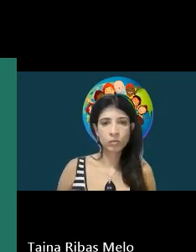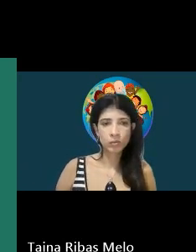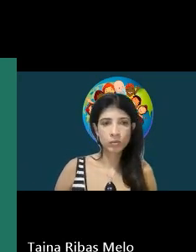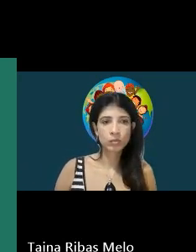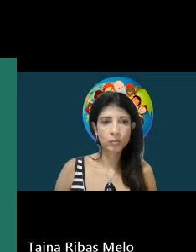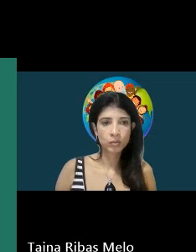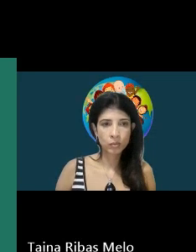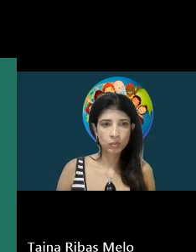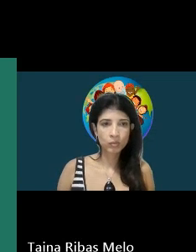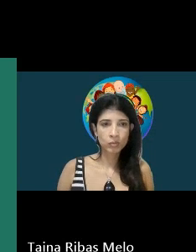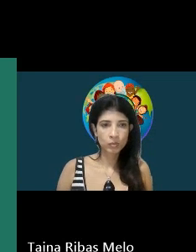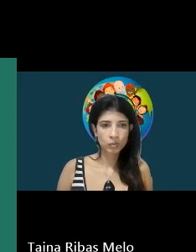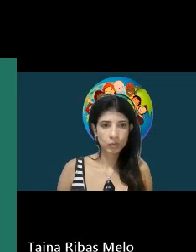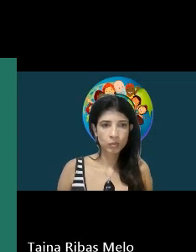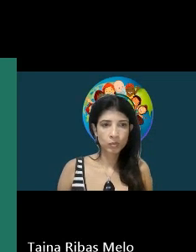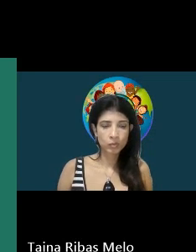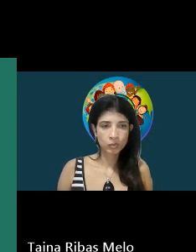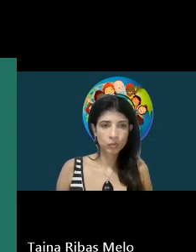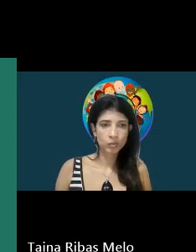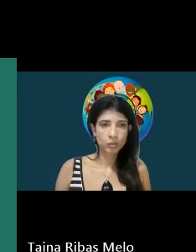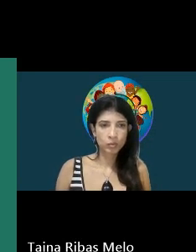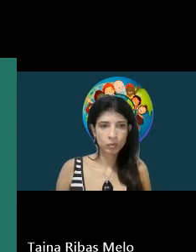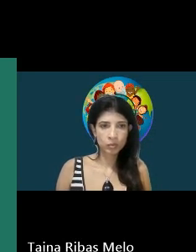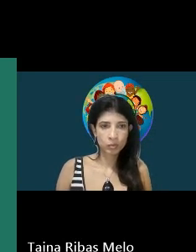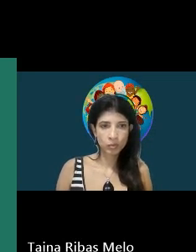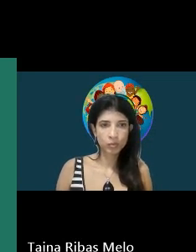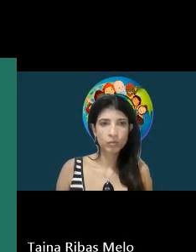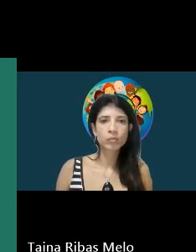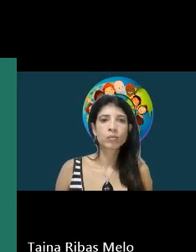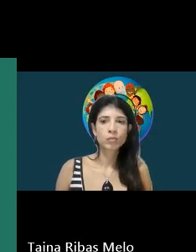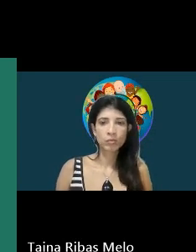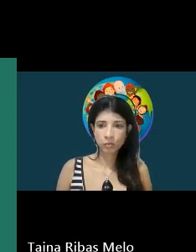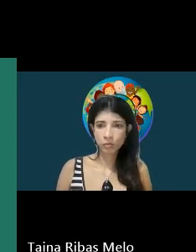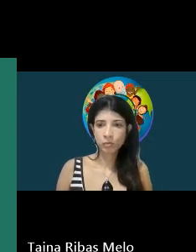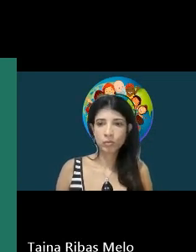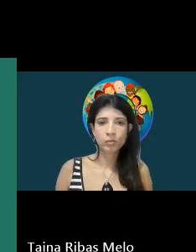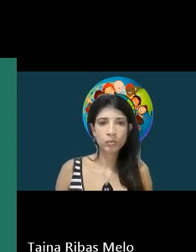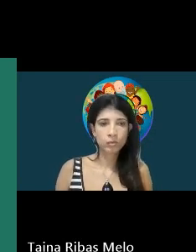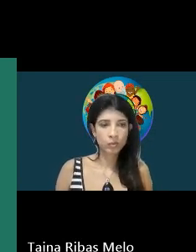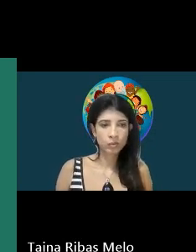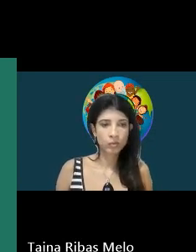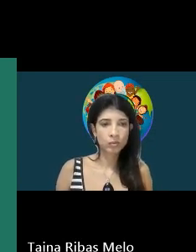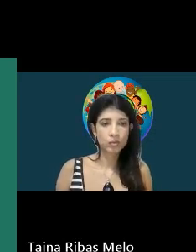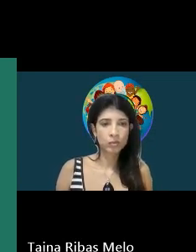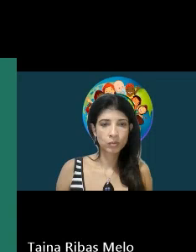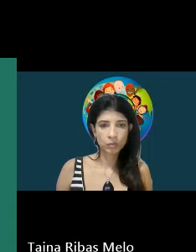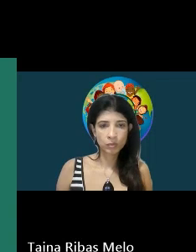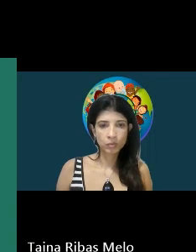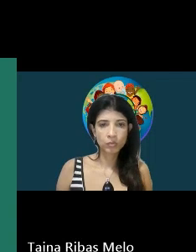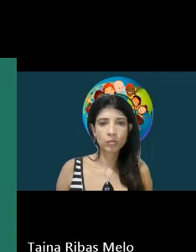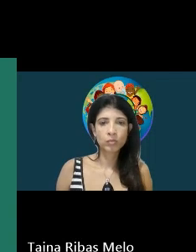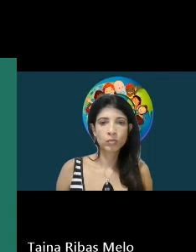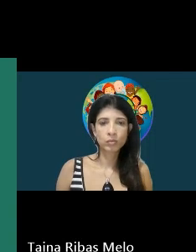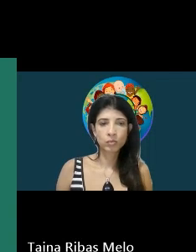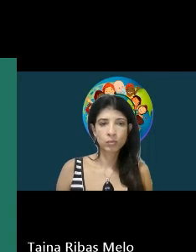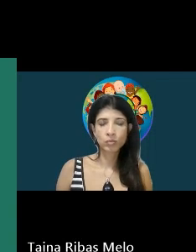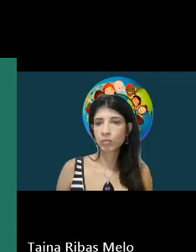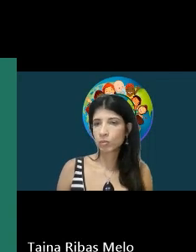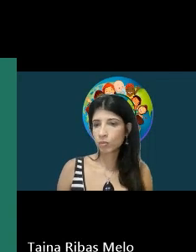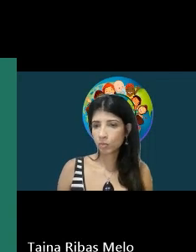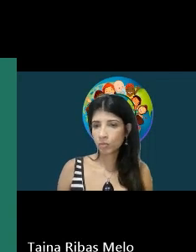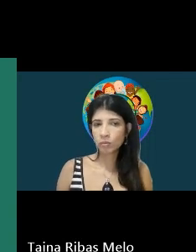são: com que frequência você se sente emocionalmente ligado ao seu bebê? Com que frequência você gostaria de voltar ao passado, ao tempo em que você ainda não